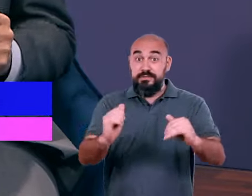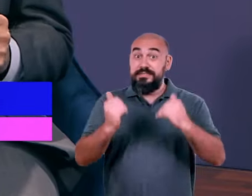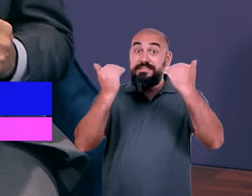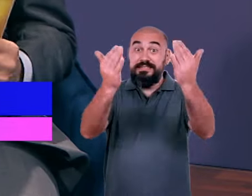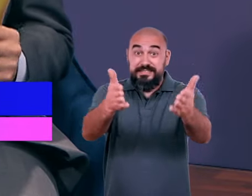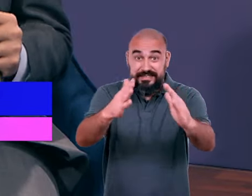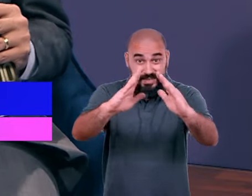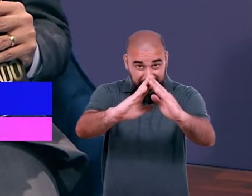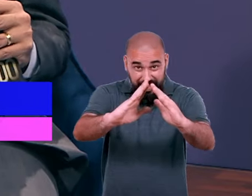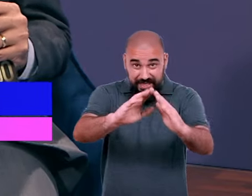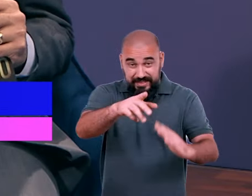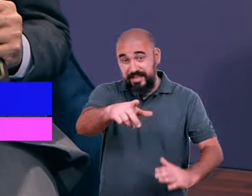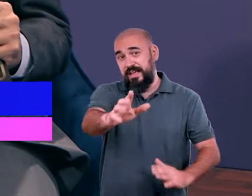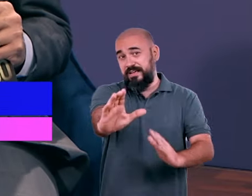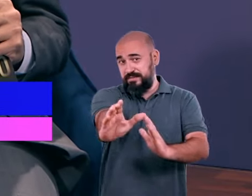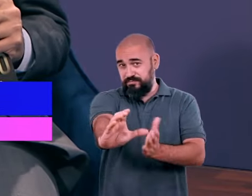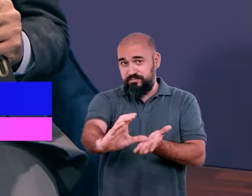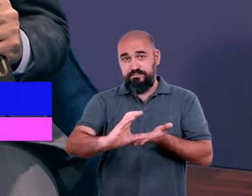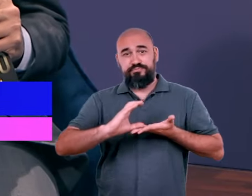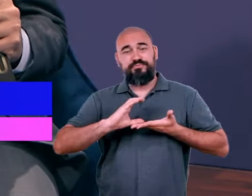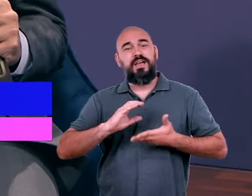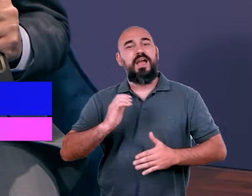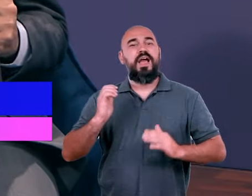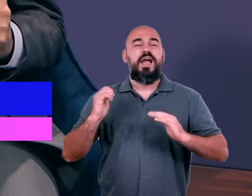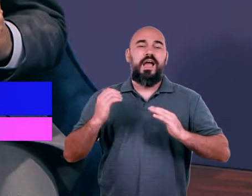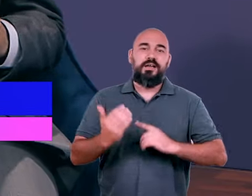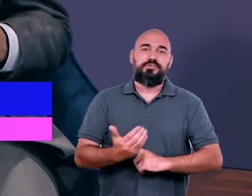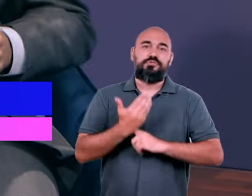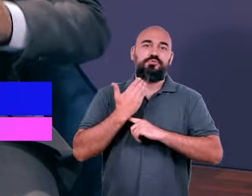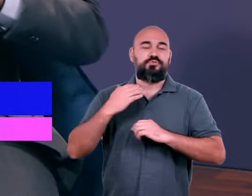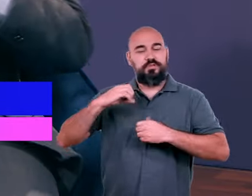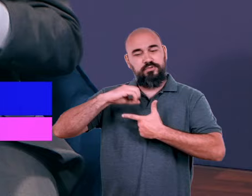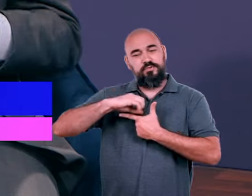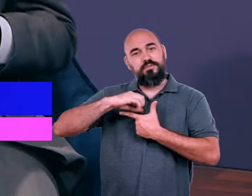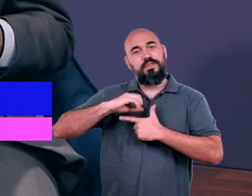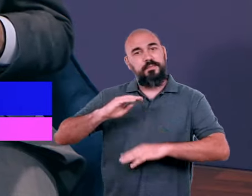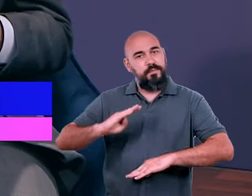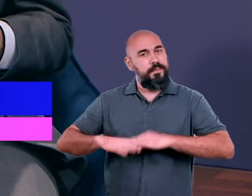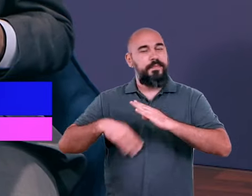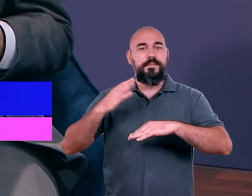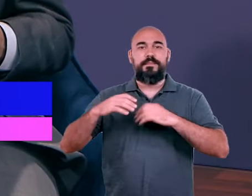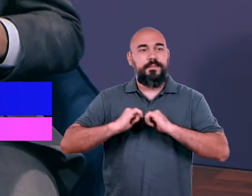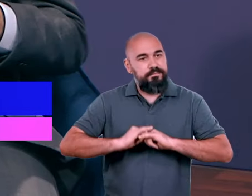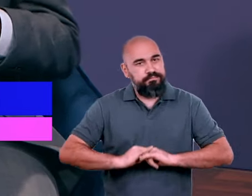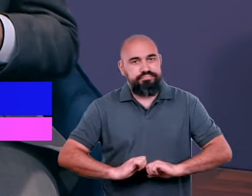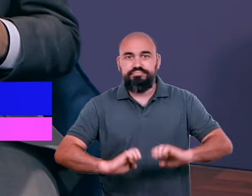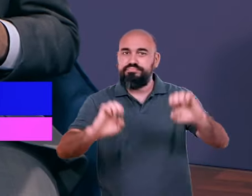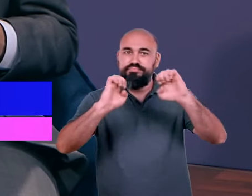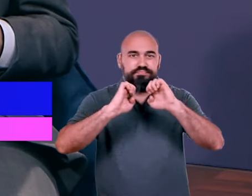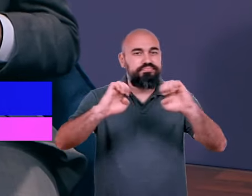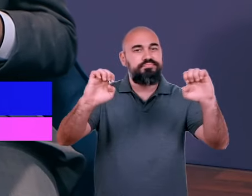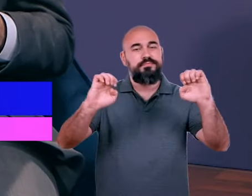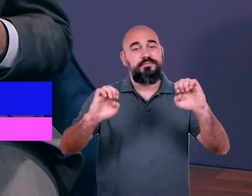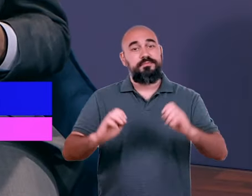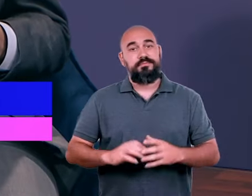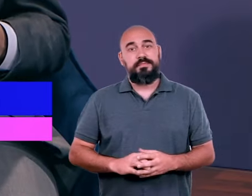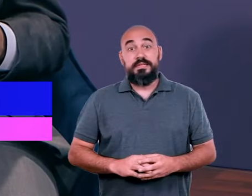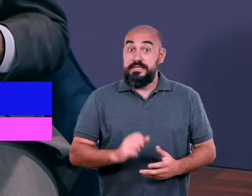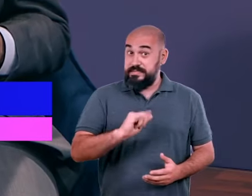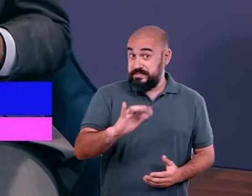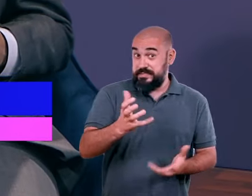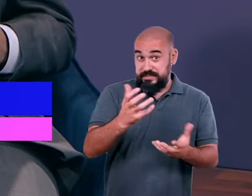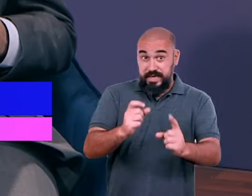o suporte para que tudo isso que a Novo Tempo é e faz, continue acontecendo. Se você quer ser um